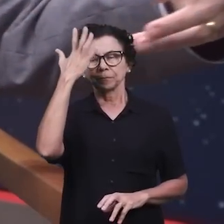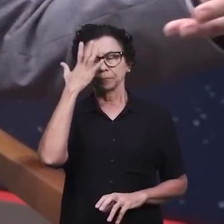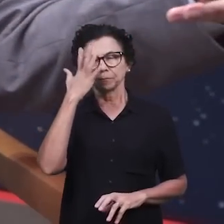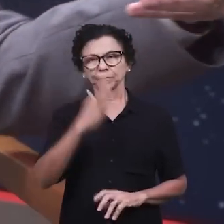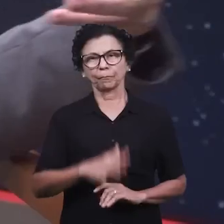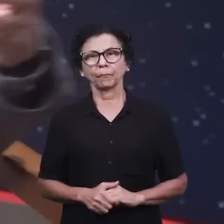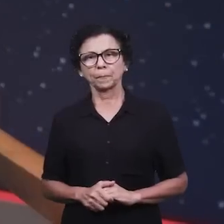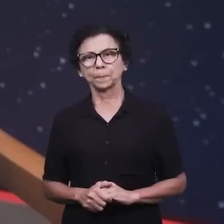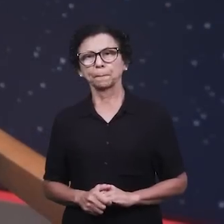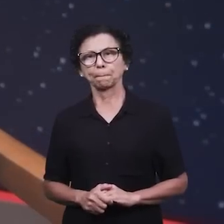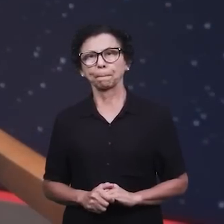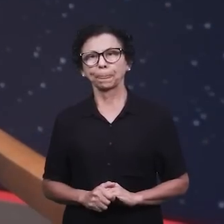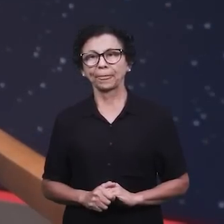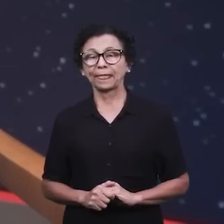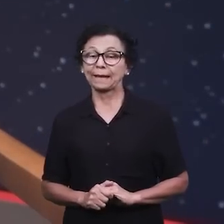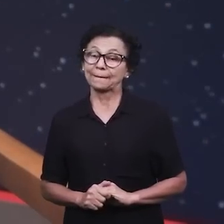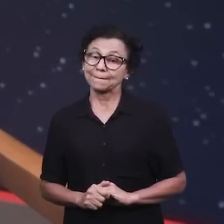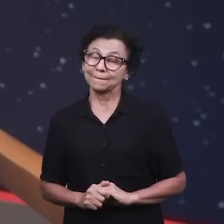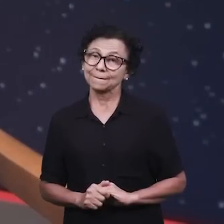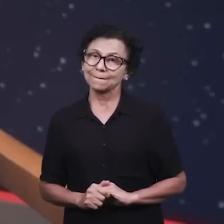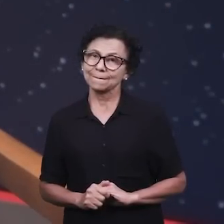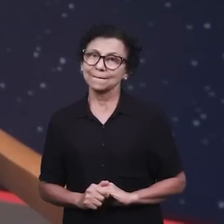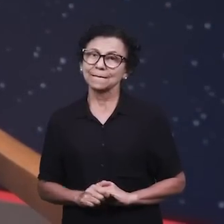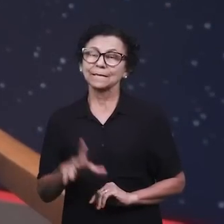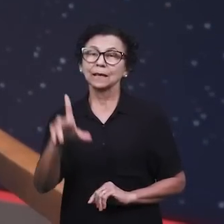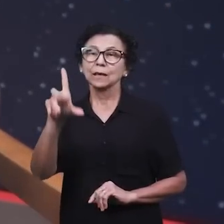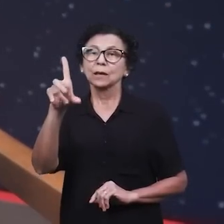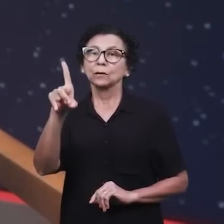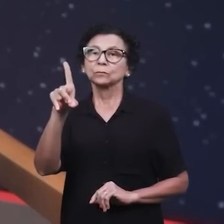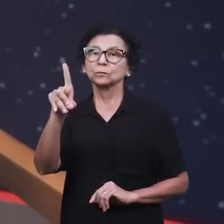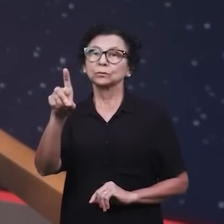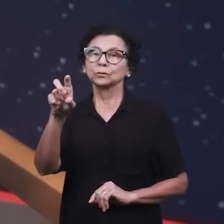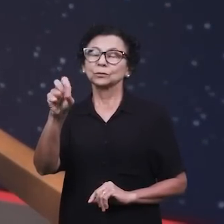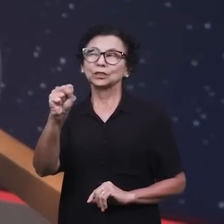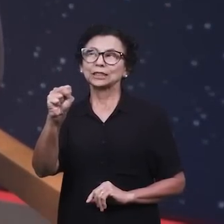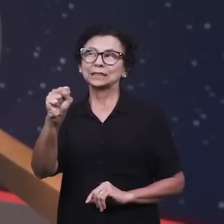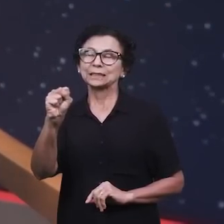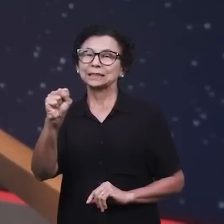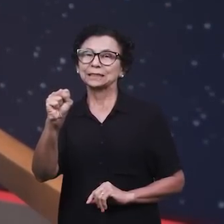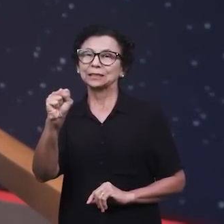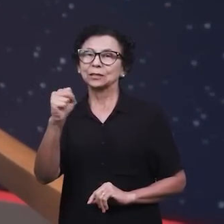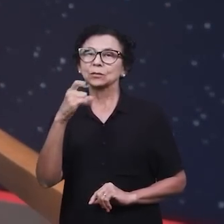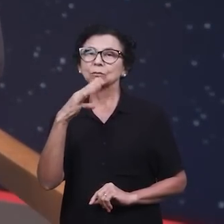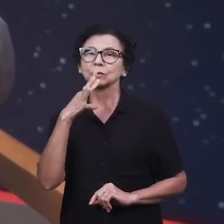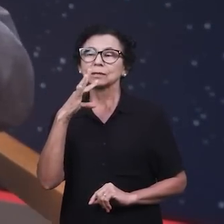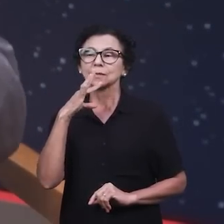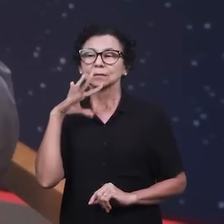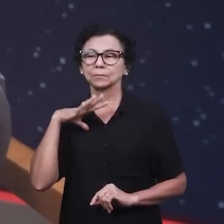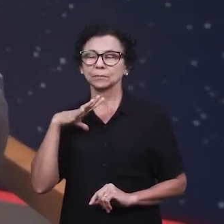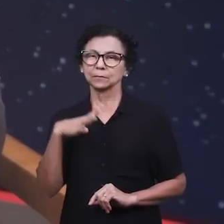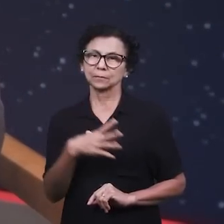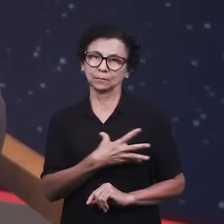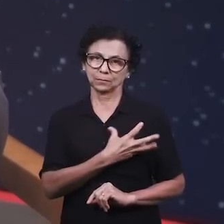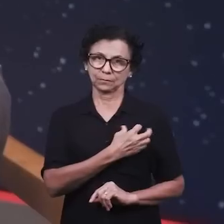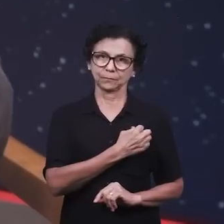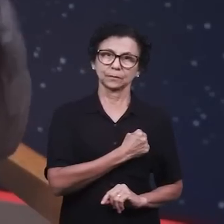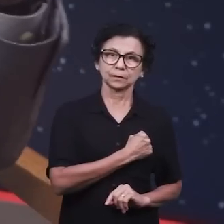objetivo da palavra e daquilo que nos está sendo trazido pela direção do Espírito